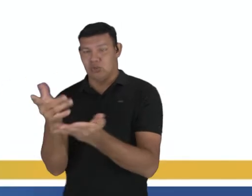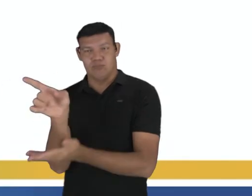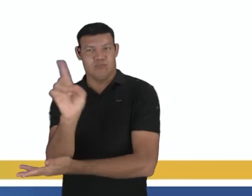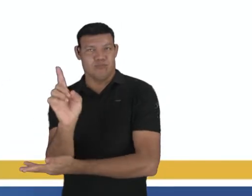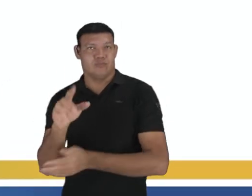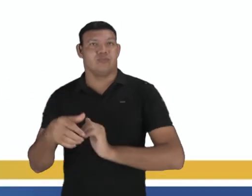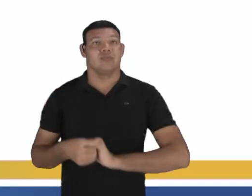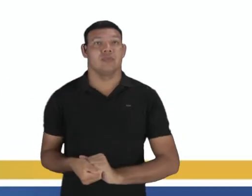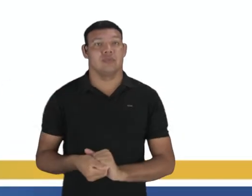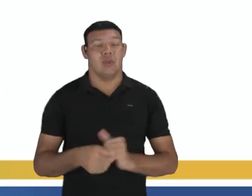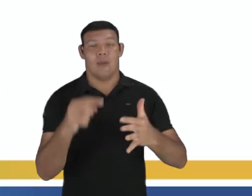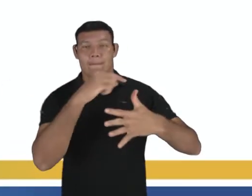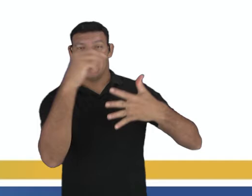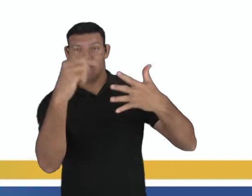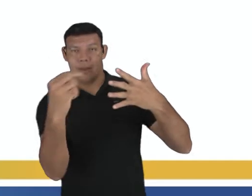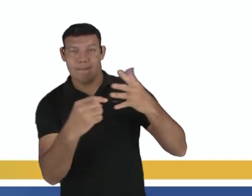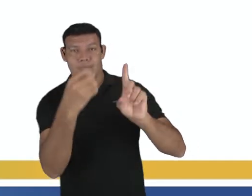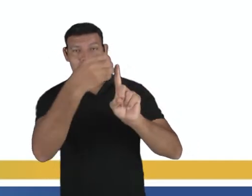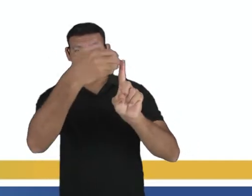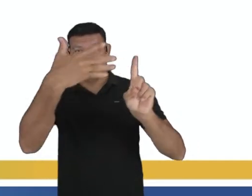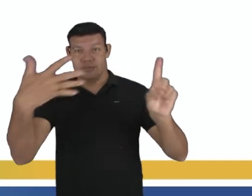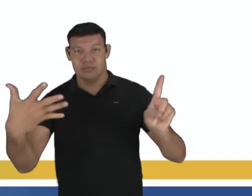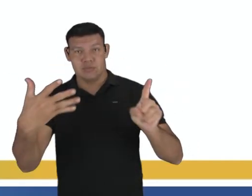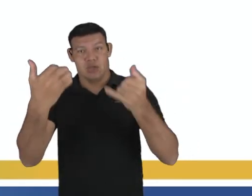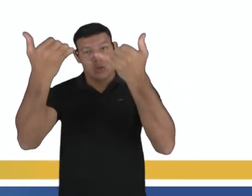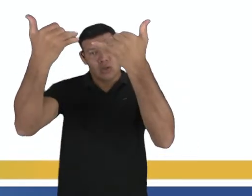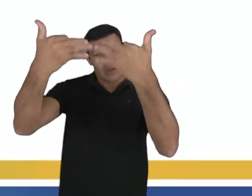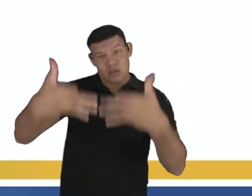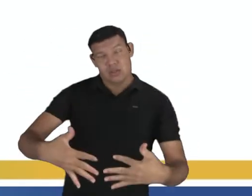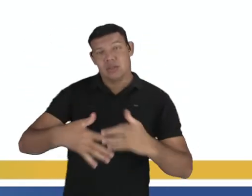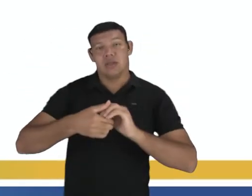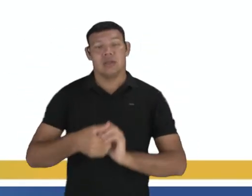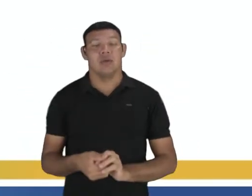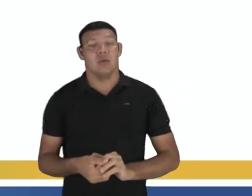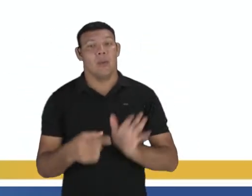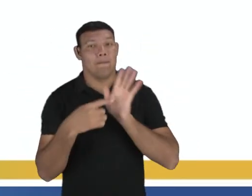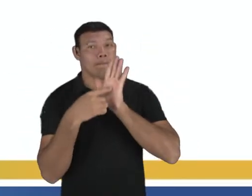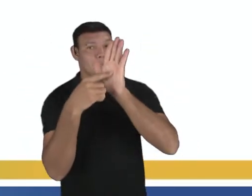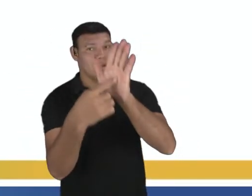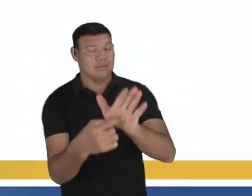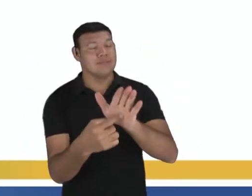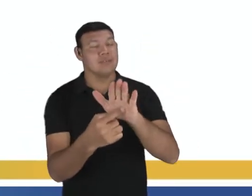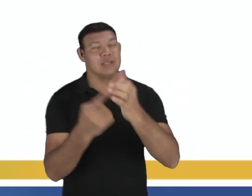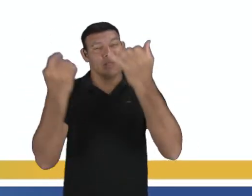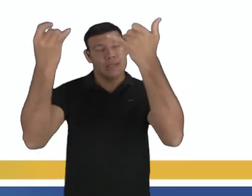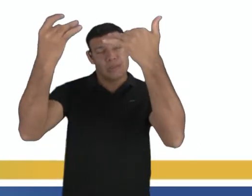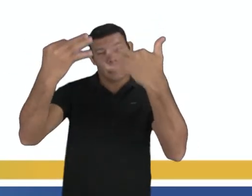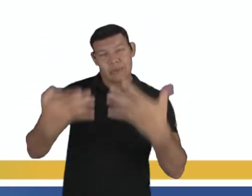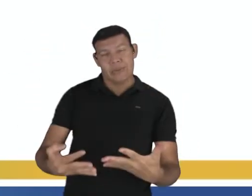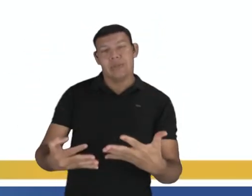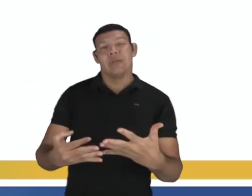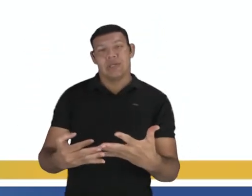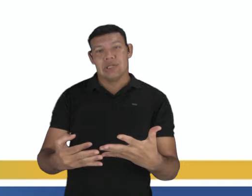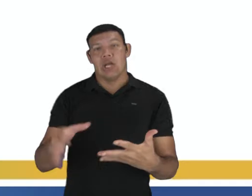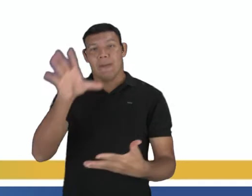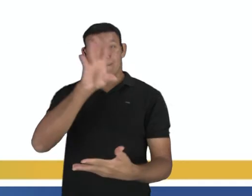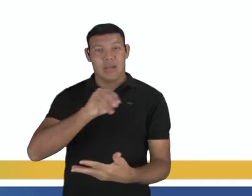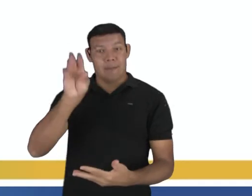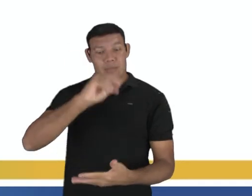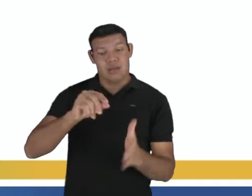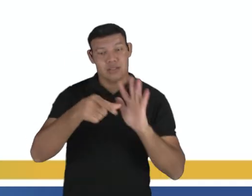de explicação. São os operadores que representam uma explicação sobre o que foi